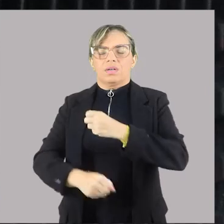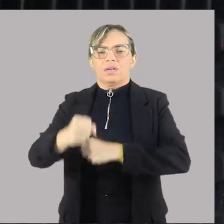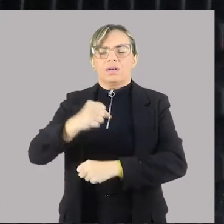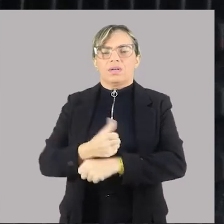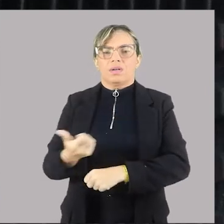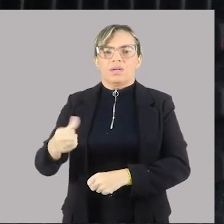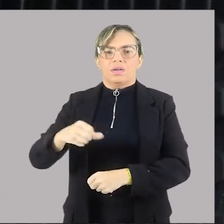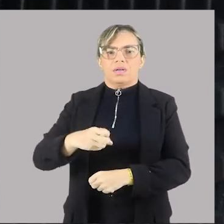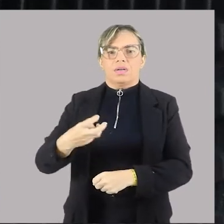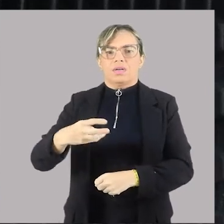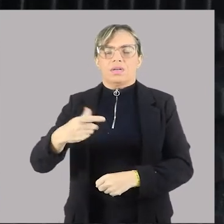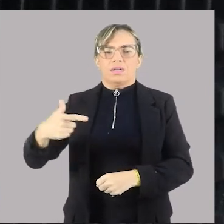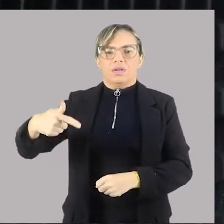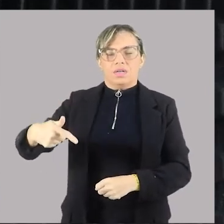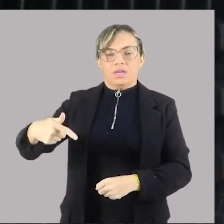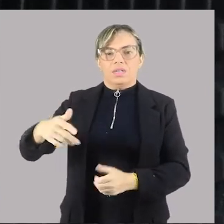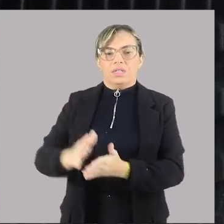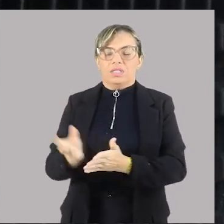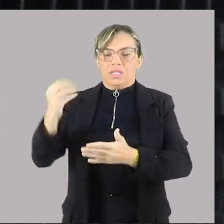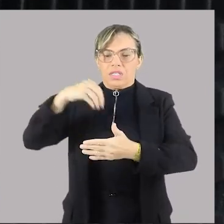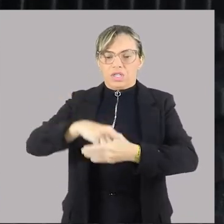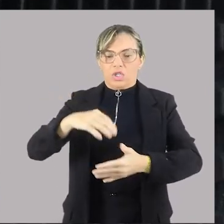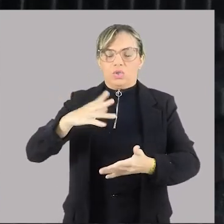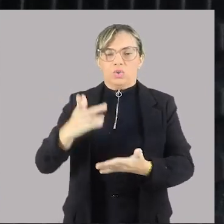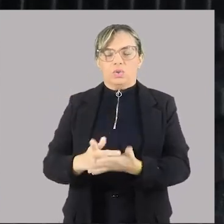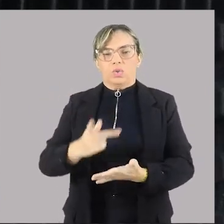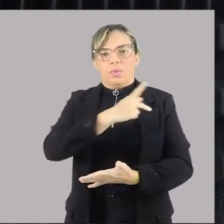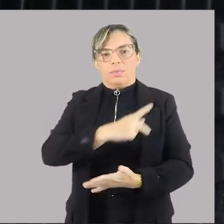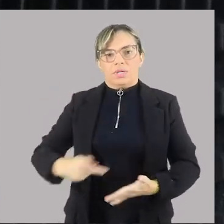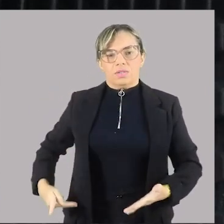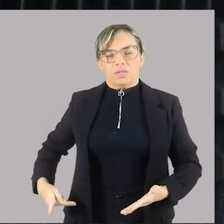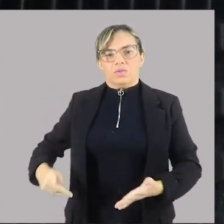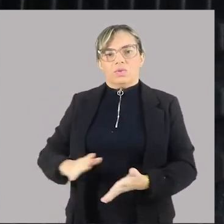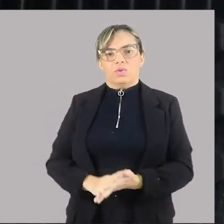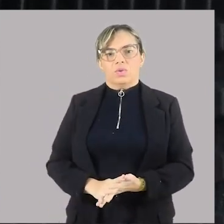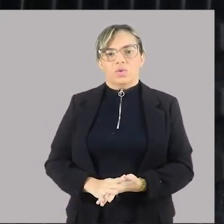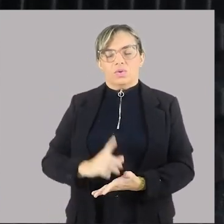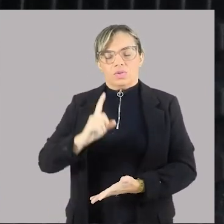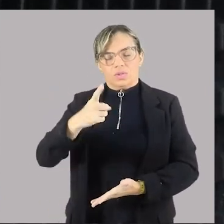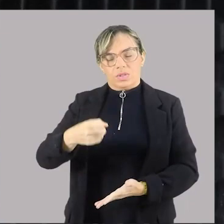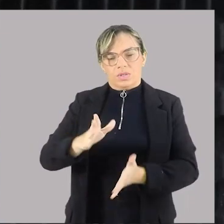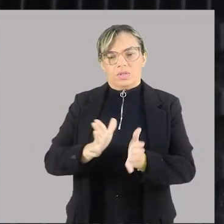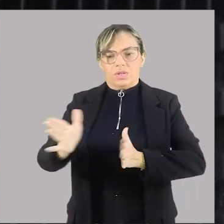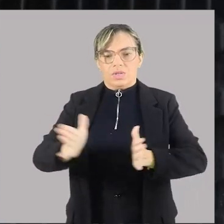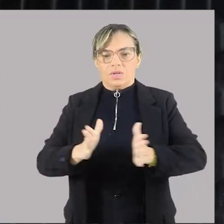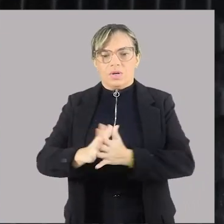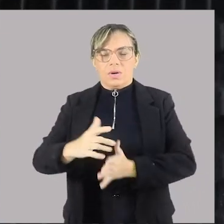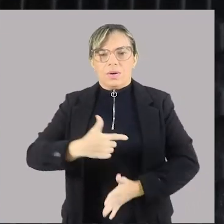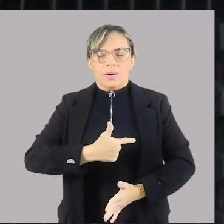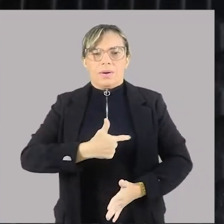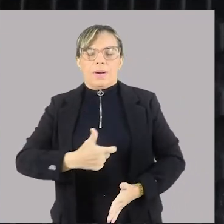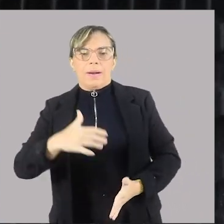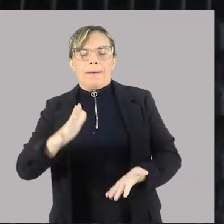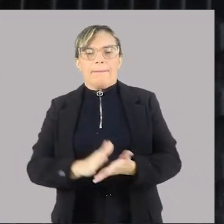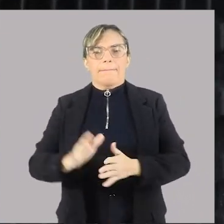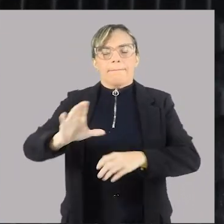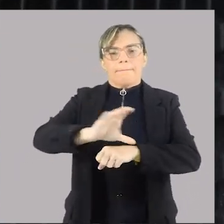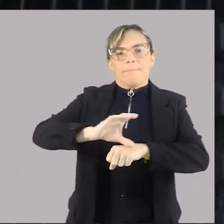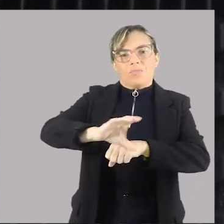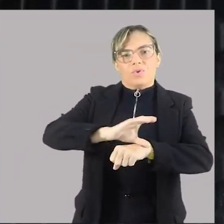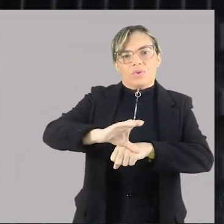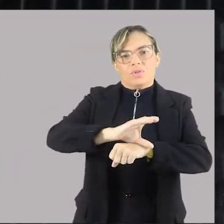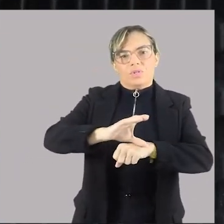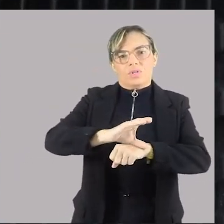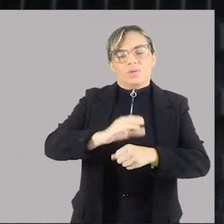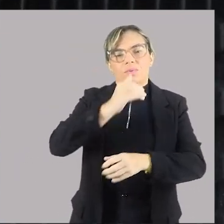tivemos dentro da Era Vargas, na medida que ali, por exemplo, nós vamos ter uma Constituição que foi